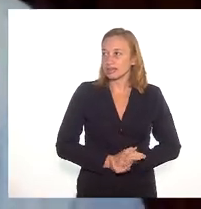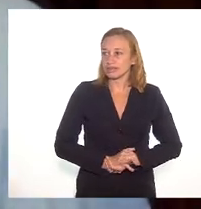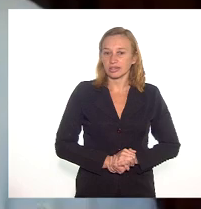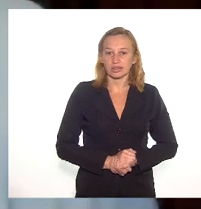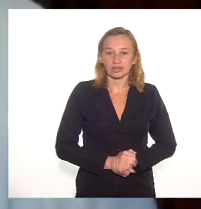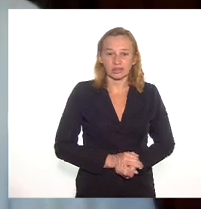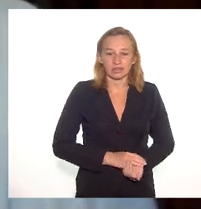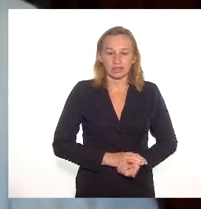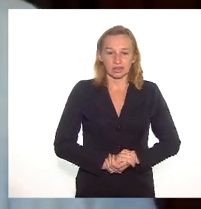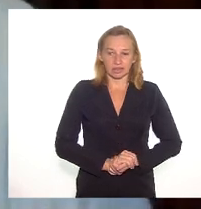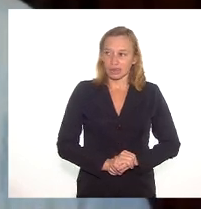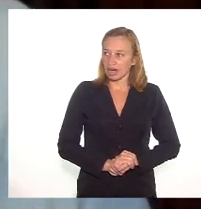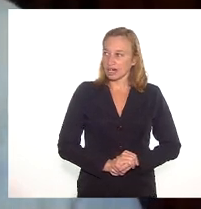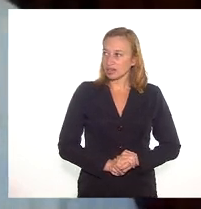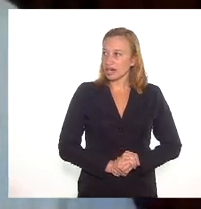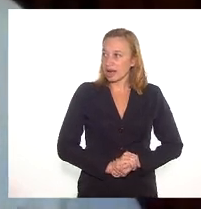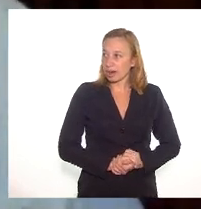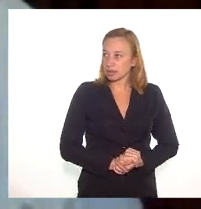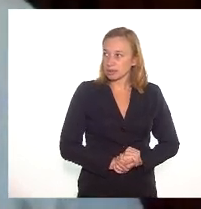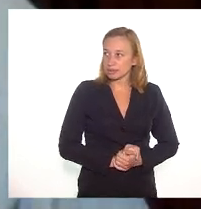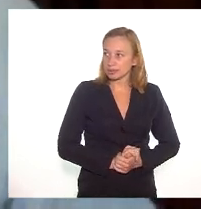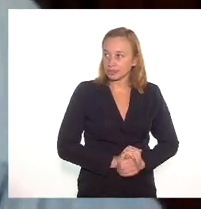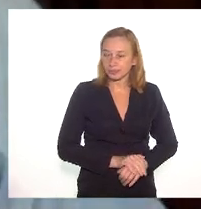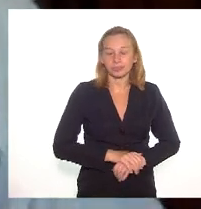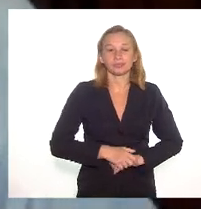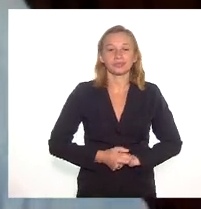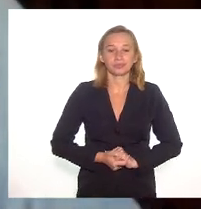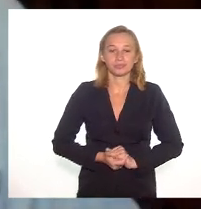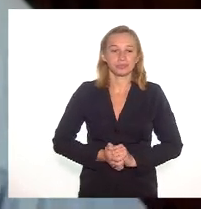Obrigado, deputado Mink.